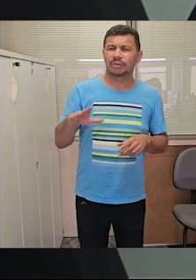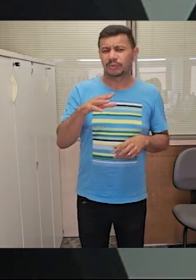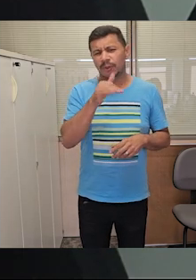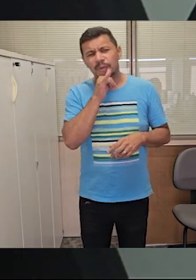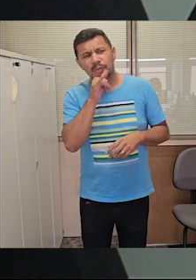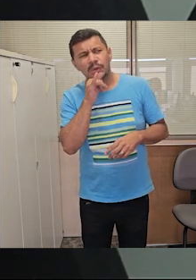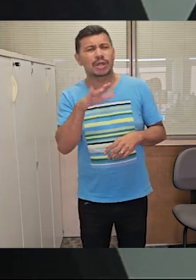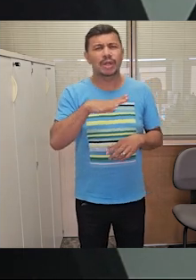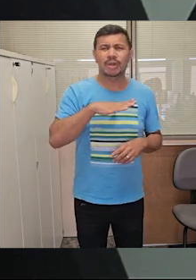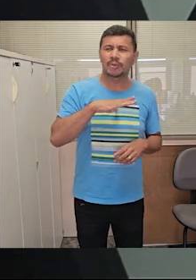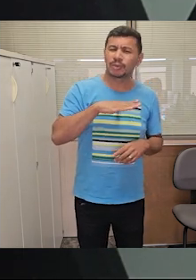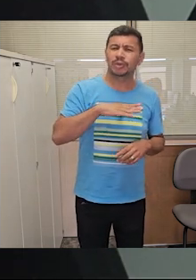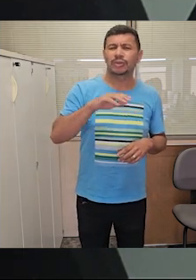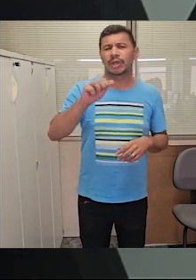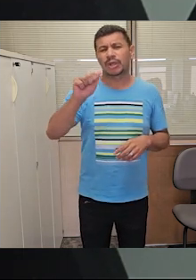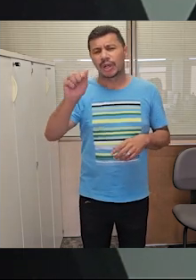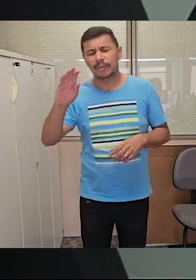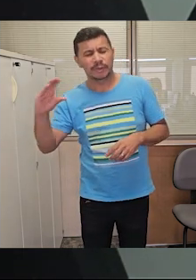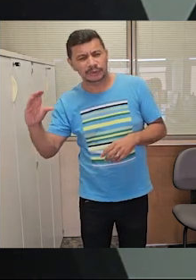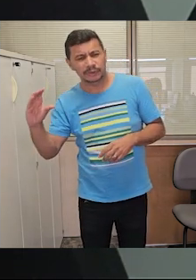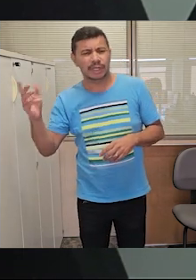de Campinas, de São Paulo.